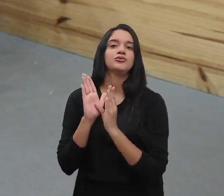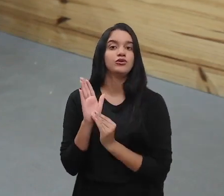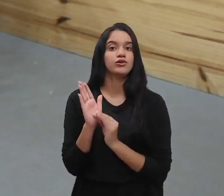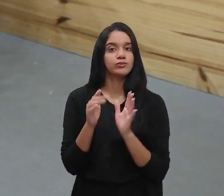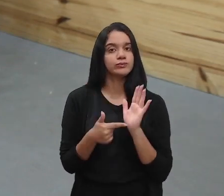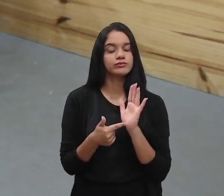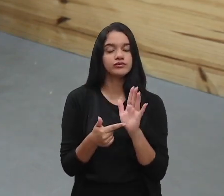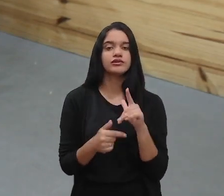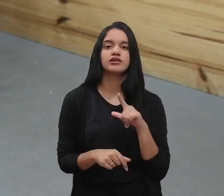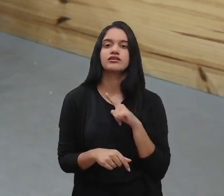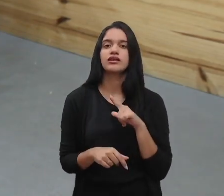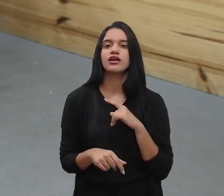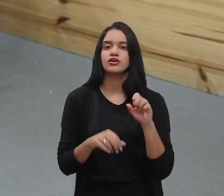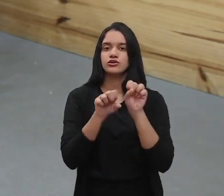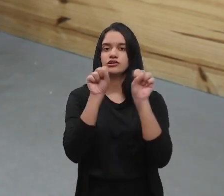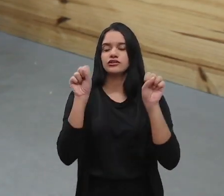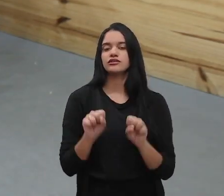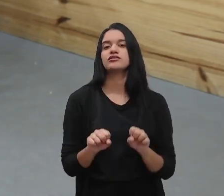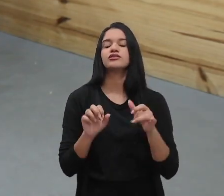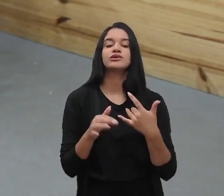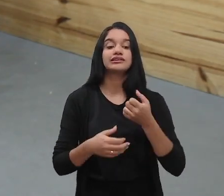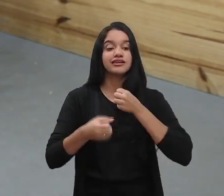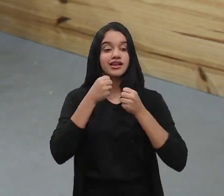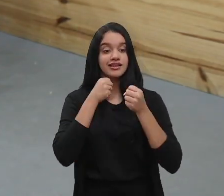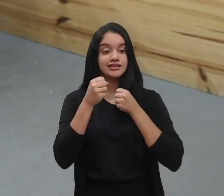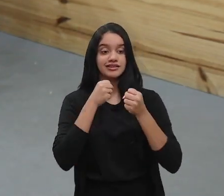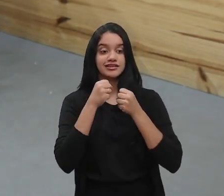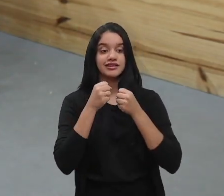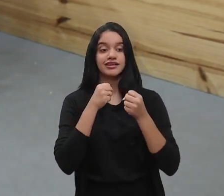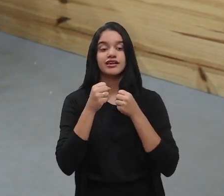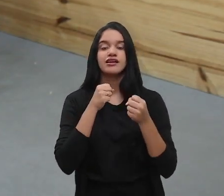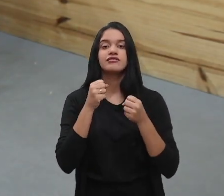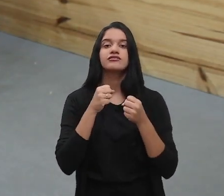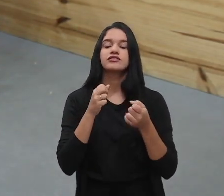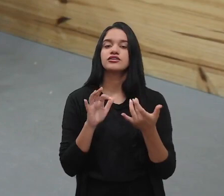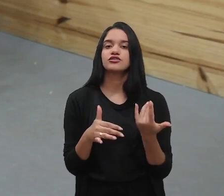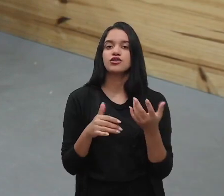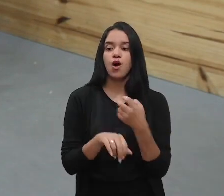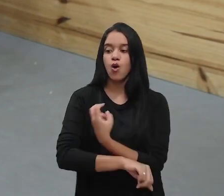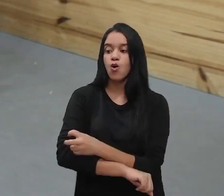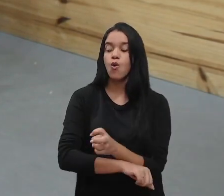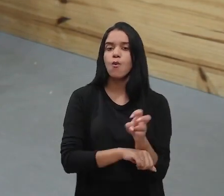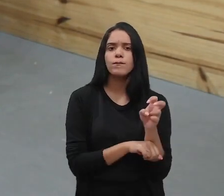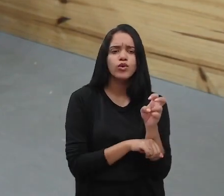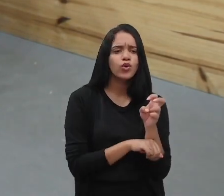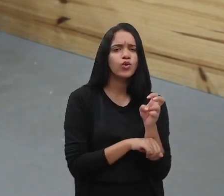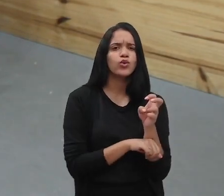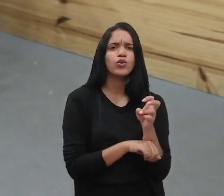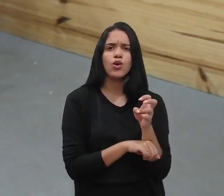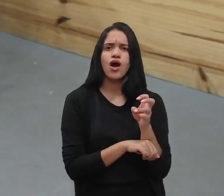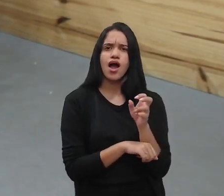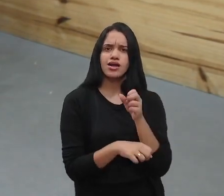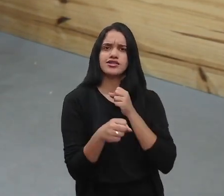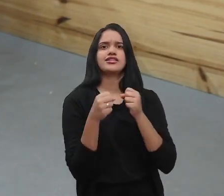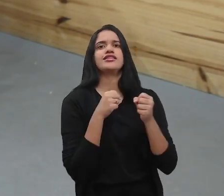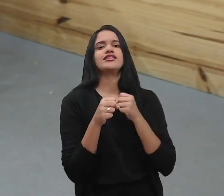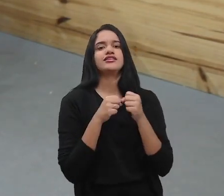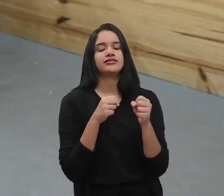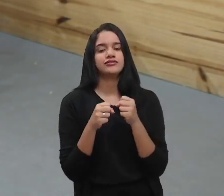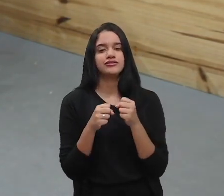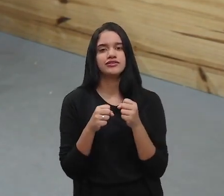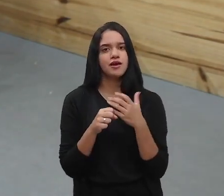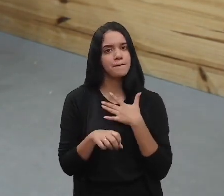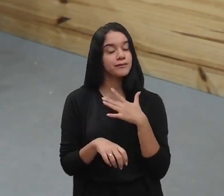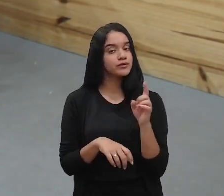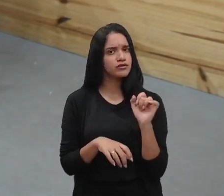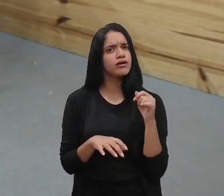Ela tem um sistema de entrevista via robô. Meu Deus, um robô vai me entrevistar, não é? Já